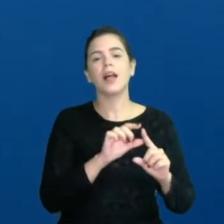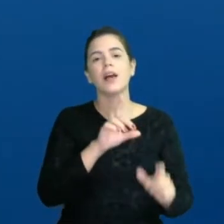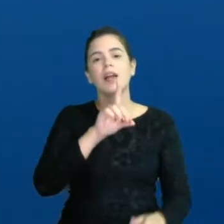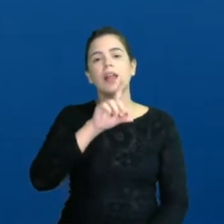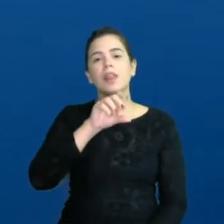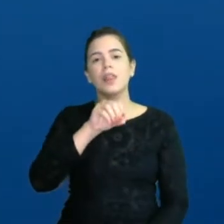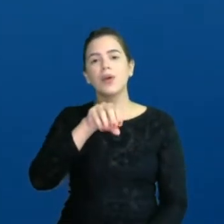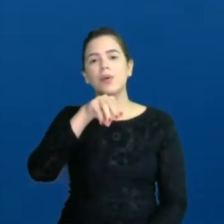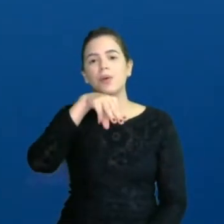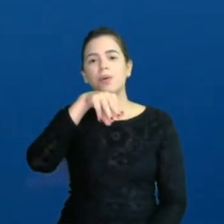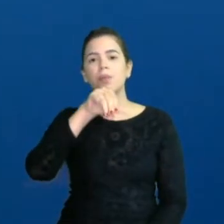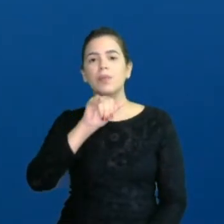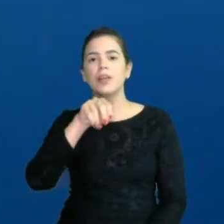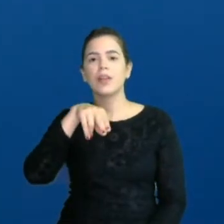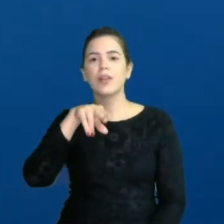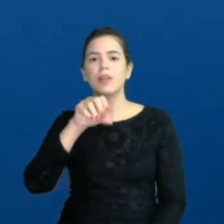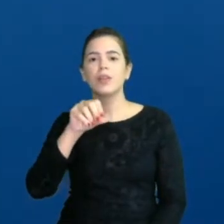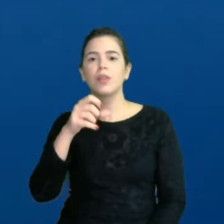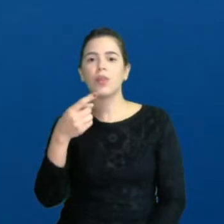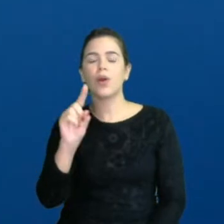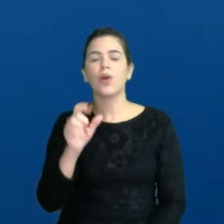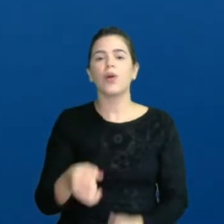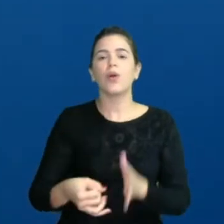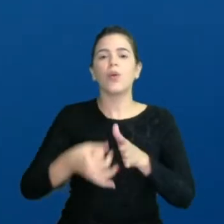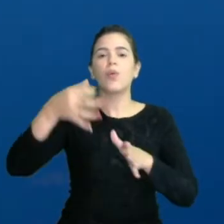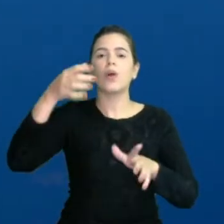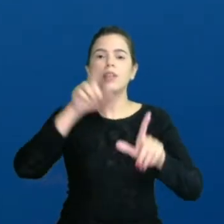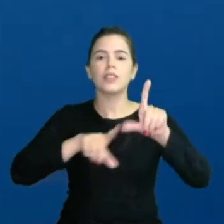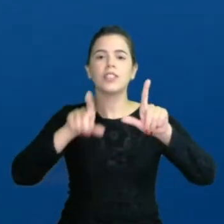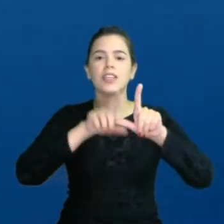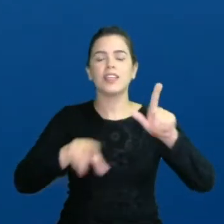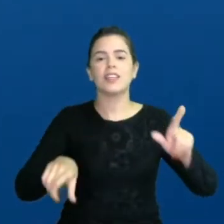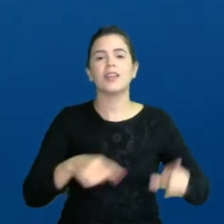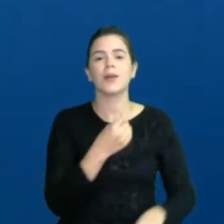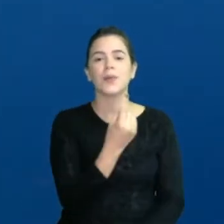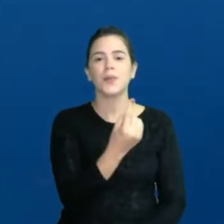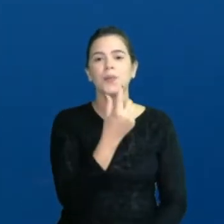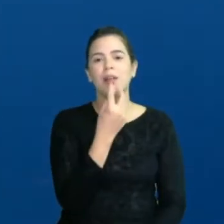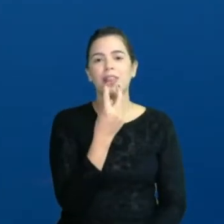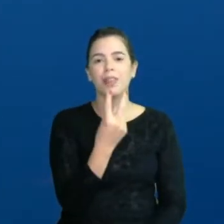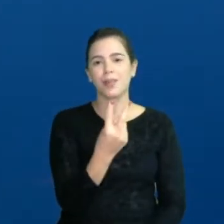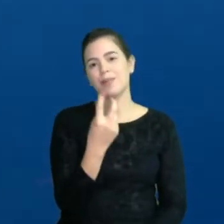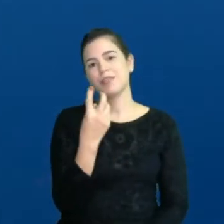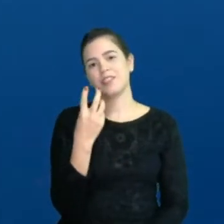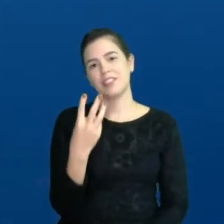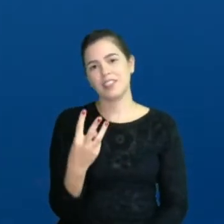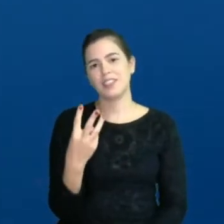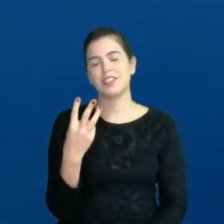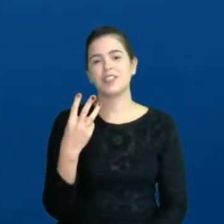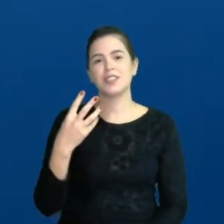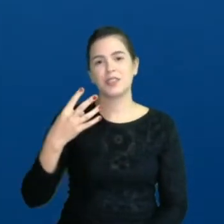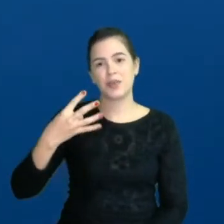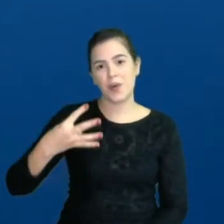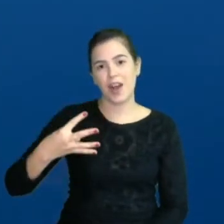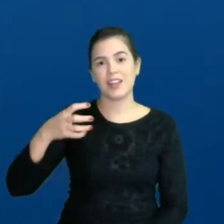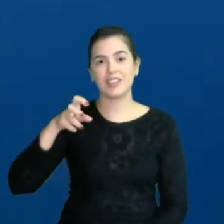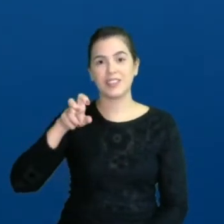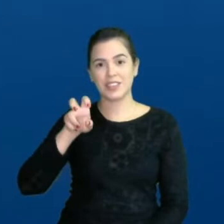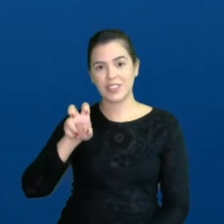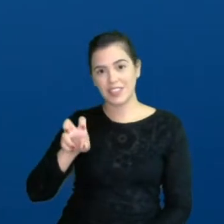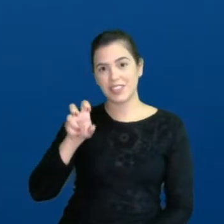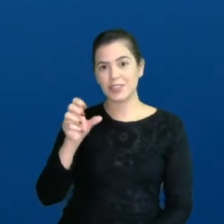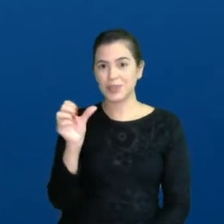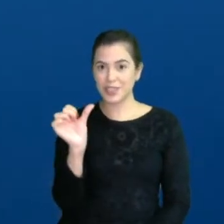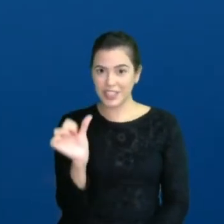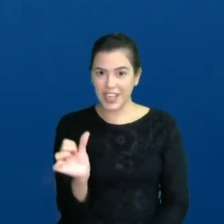Dominó. Dominó tem quantas letras? 1, 2, 3, 4, 5,